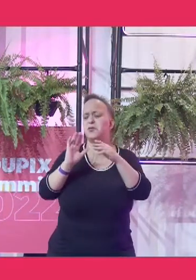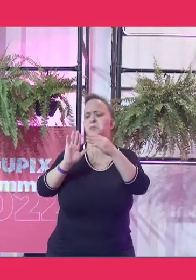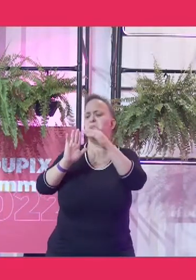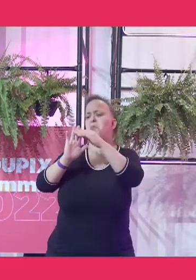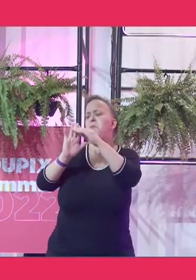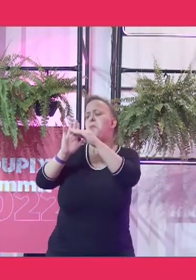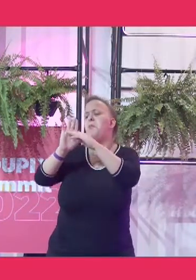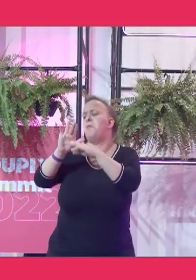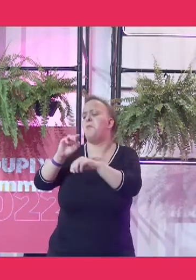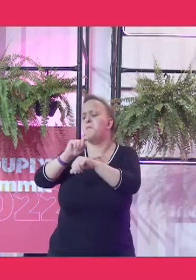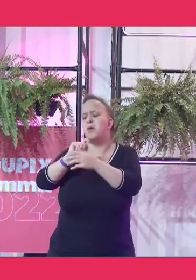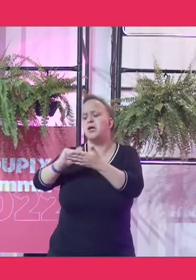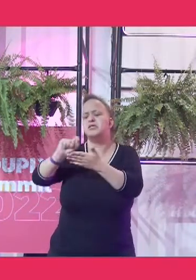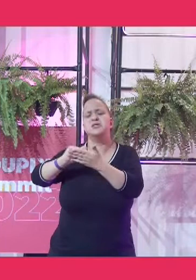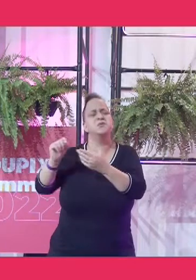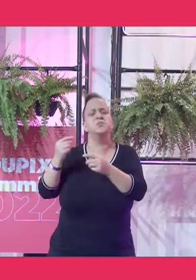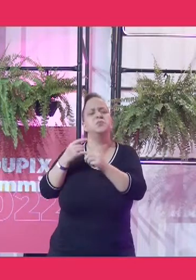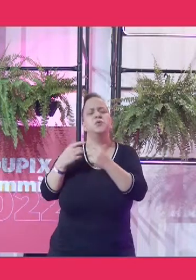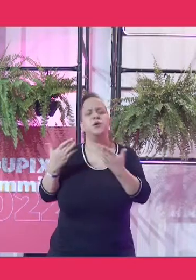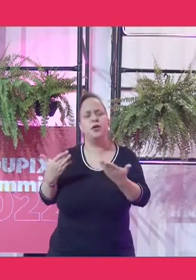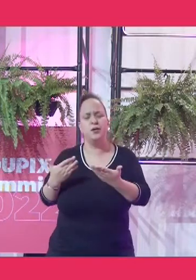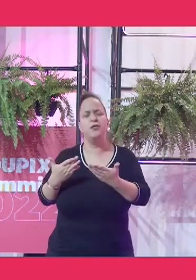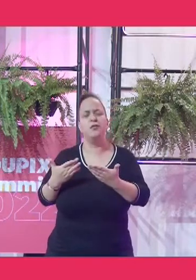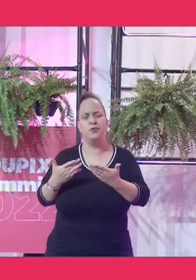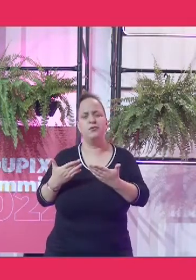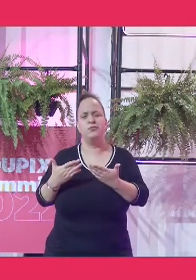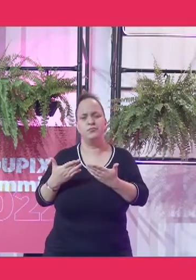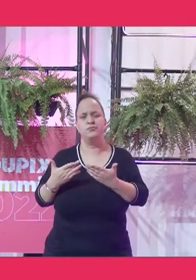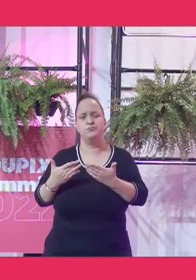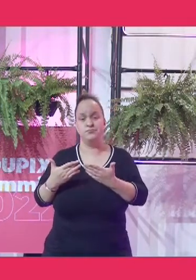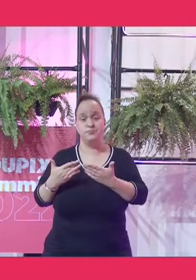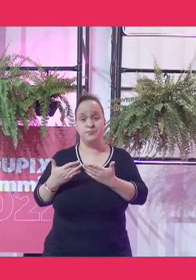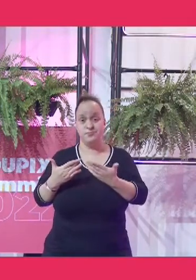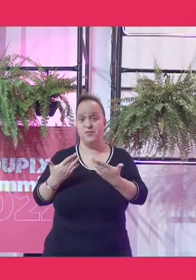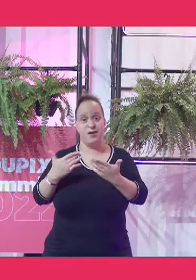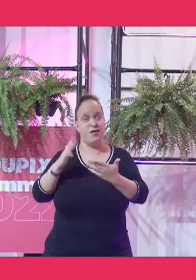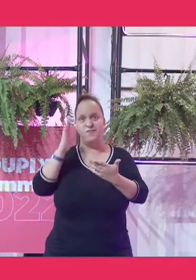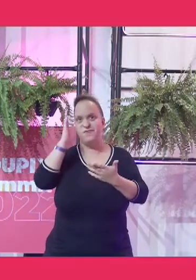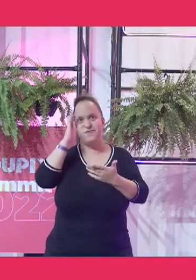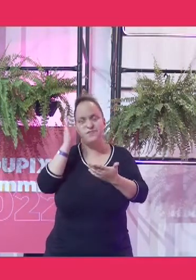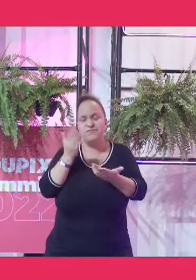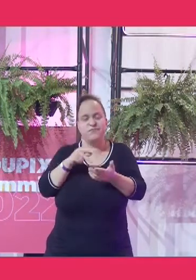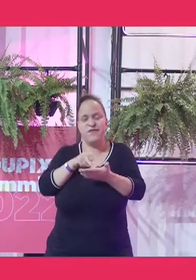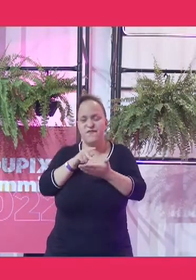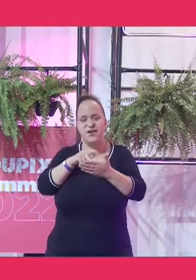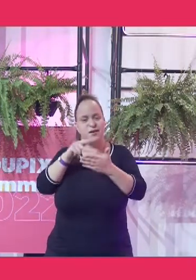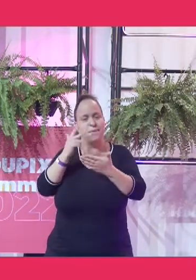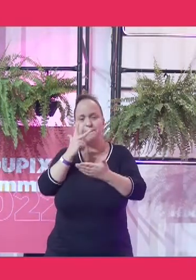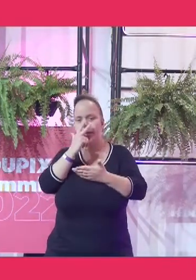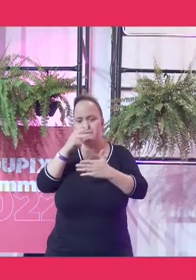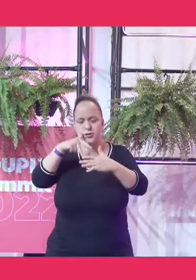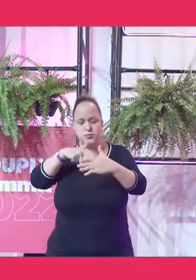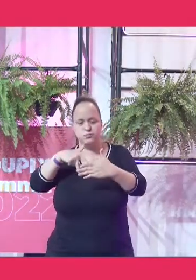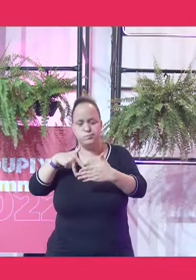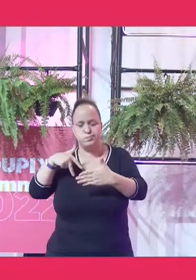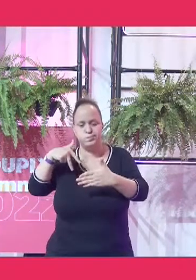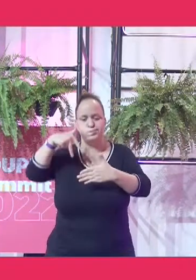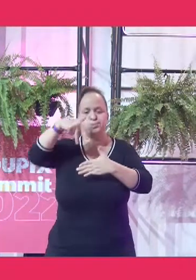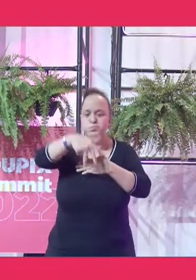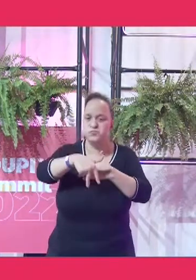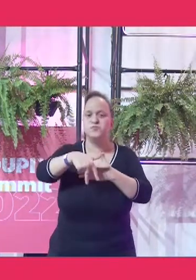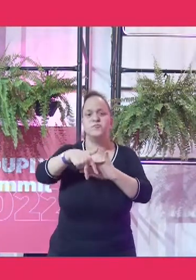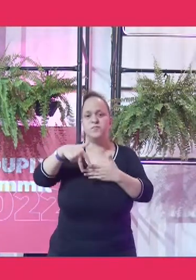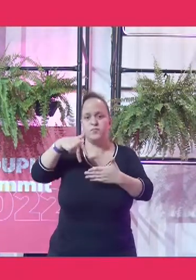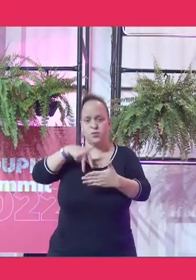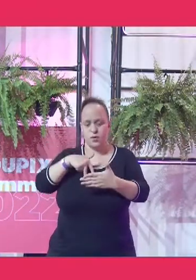quê? Né? E aí você bem comentou que eu fiz um portal mesmo, eu passei por um portal que fez assim, olha, hoje o João é uma pessoa